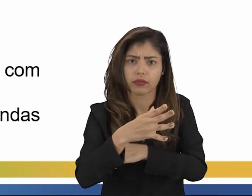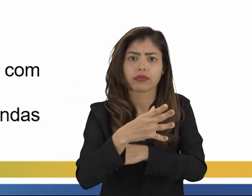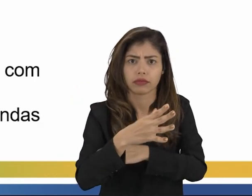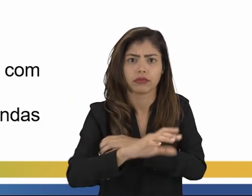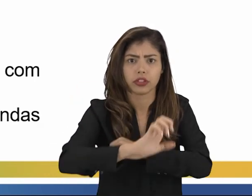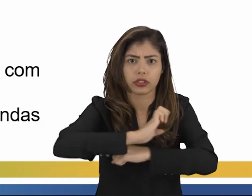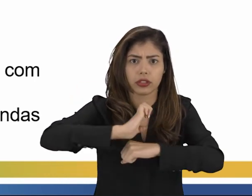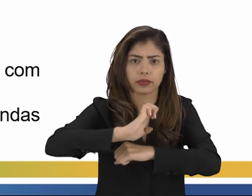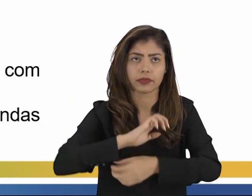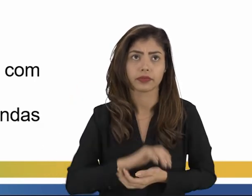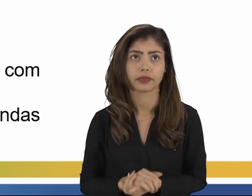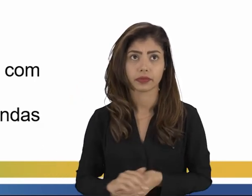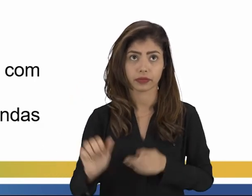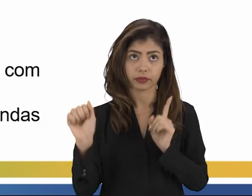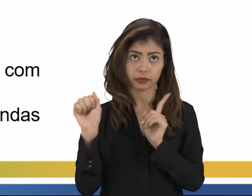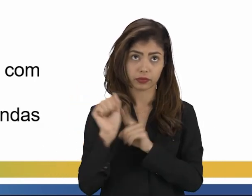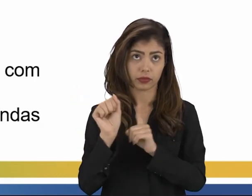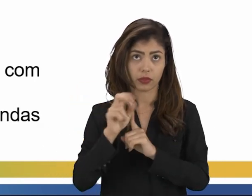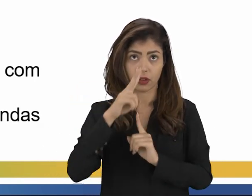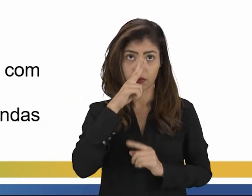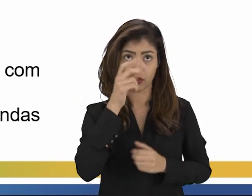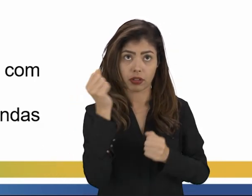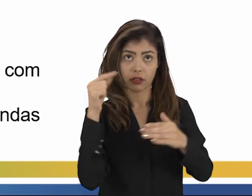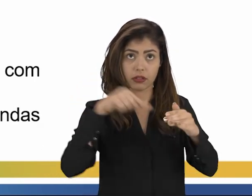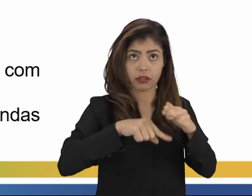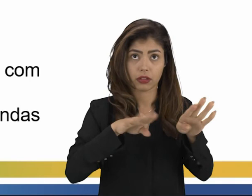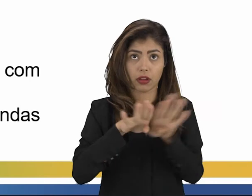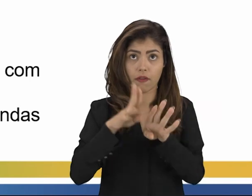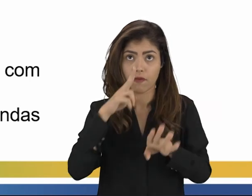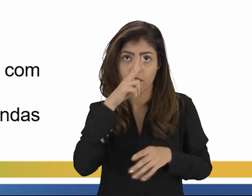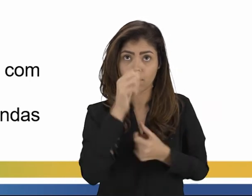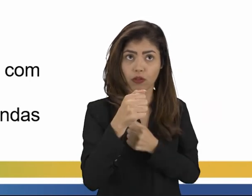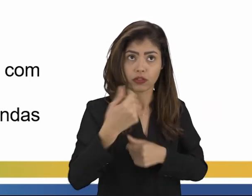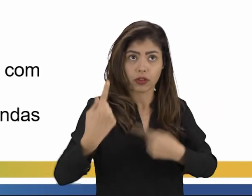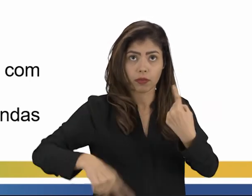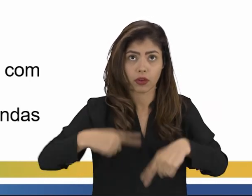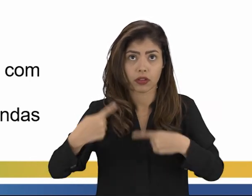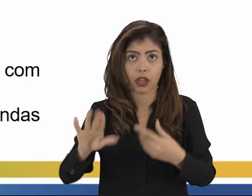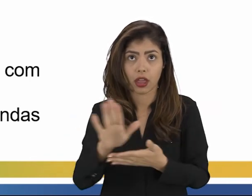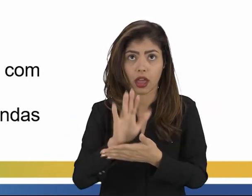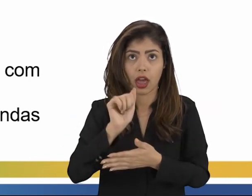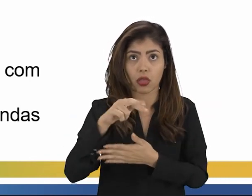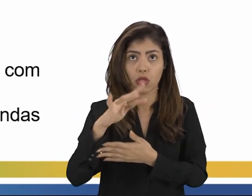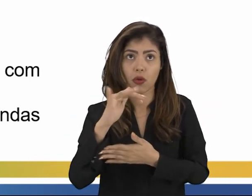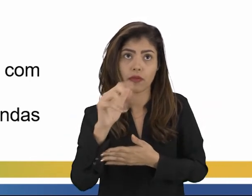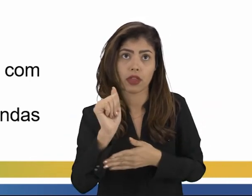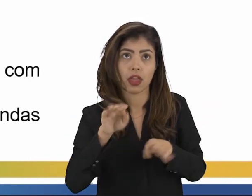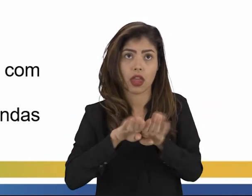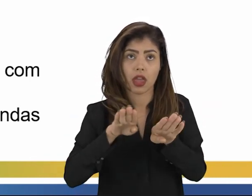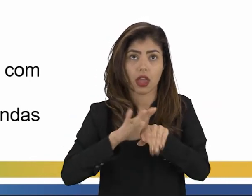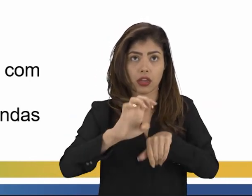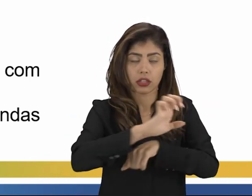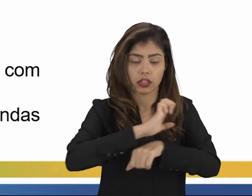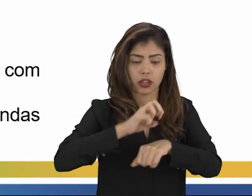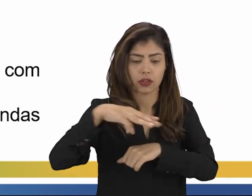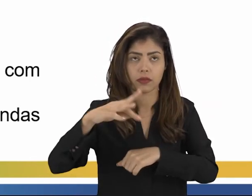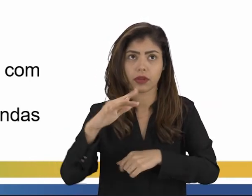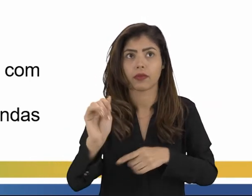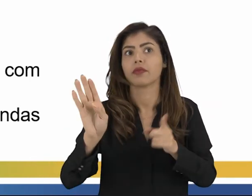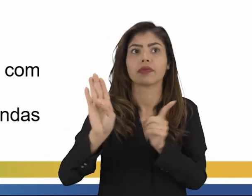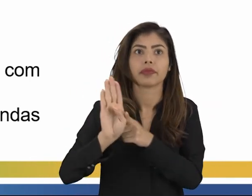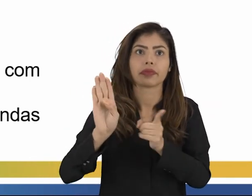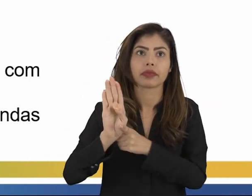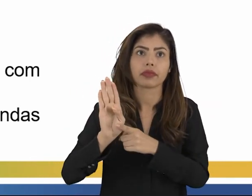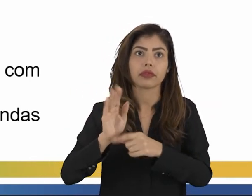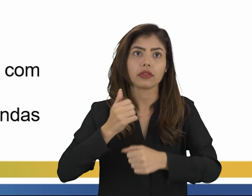da construção desse novo Estado? Vamos lá para as alternativas. A. Um poder central forte e nenhuma autonomia política e administrativa